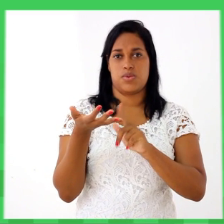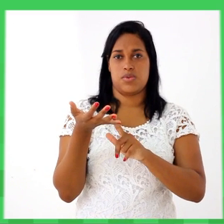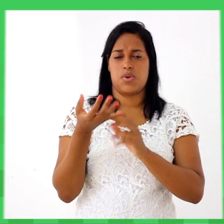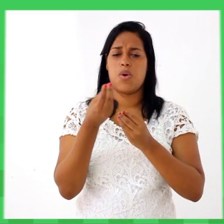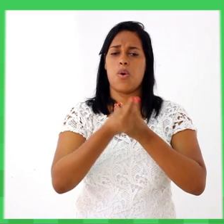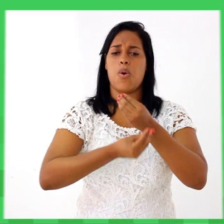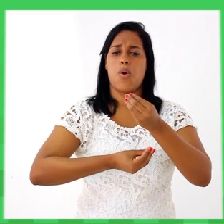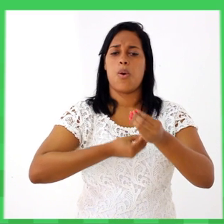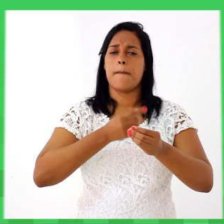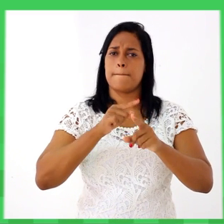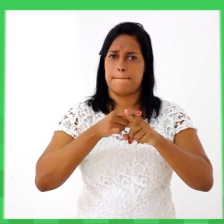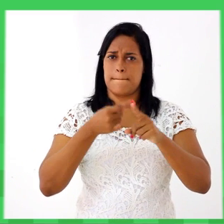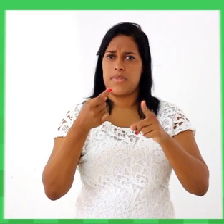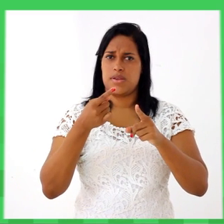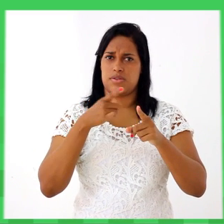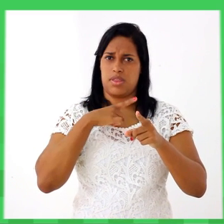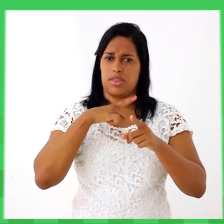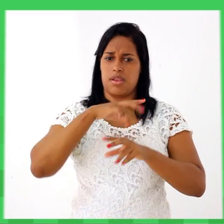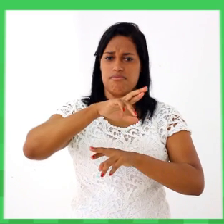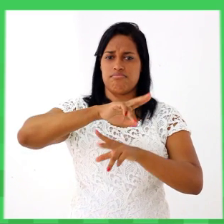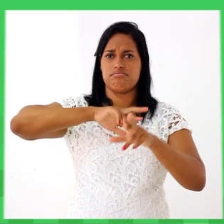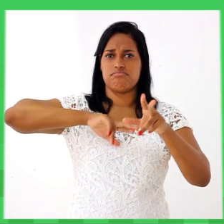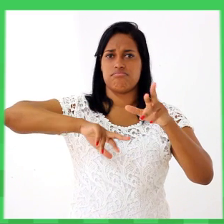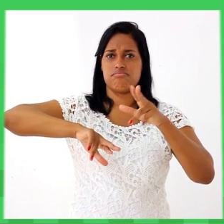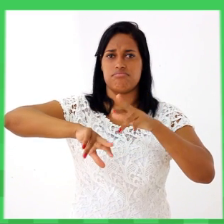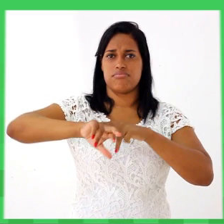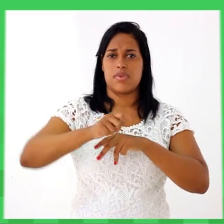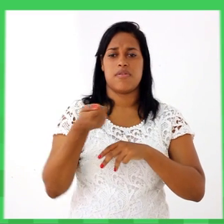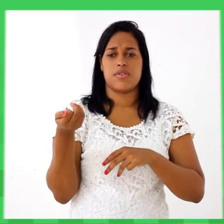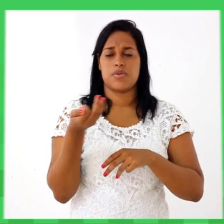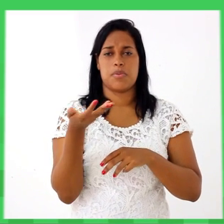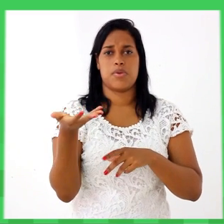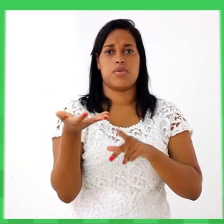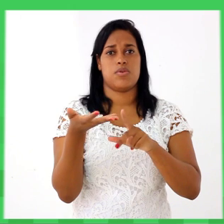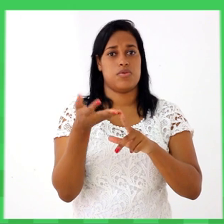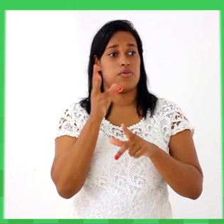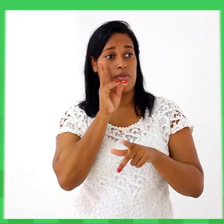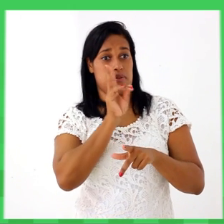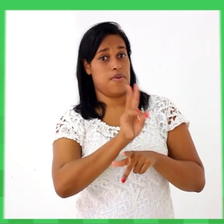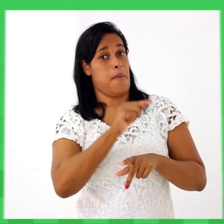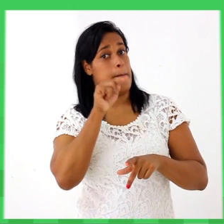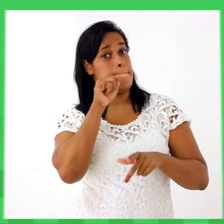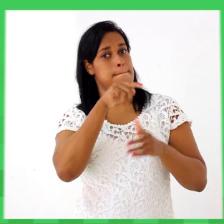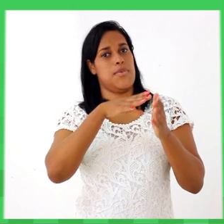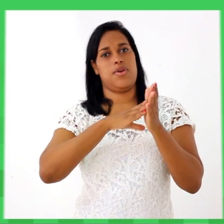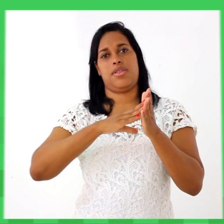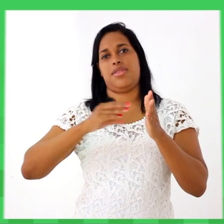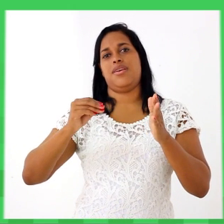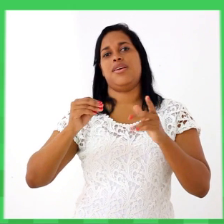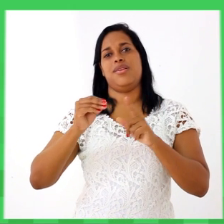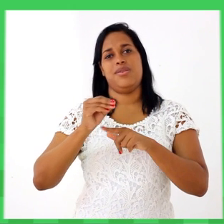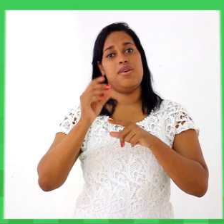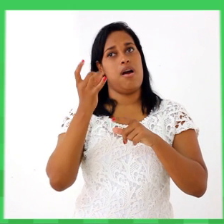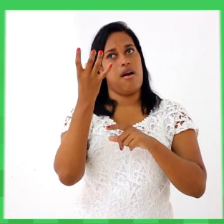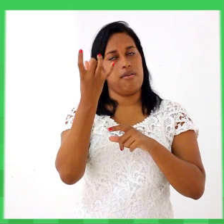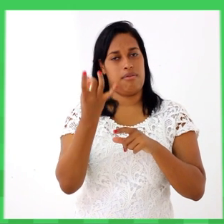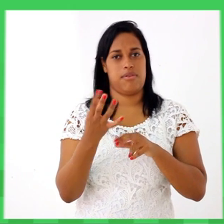fornecedor não pode ter vários tipos de produtos, fornecer vários tipos de produtos. Veja, é o nosso modelo aqui. Cada caso é um